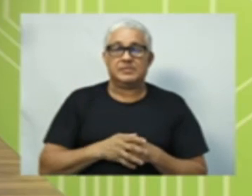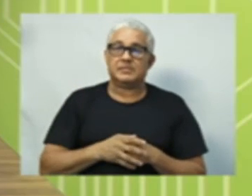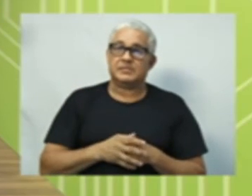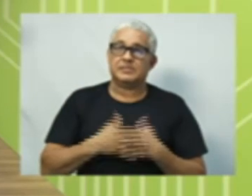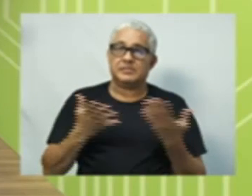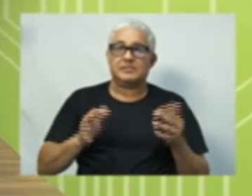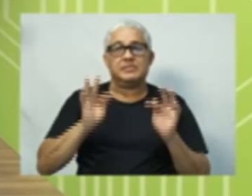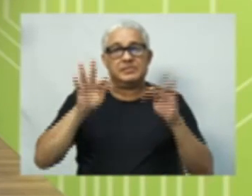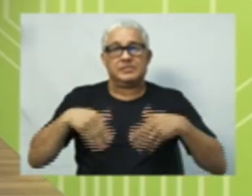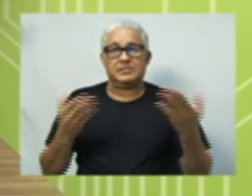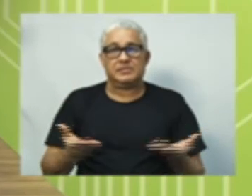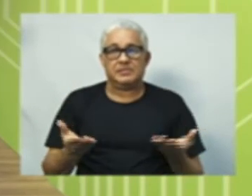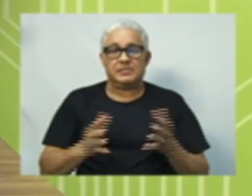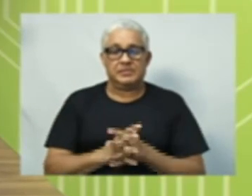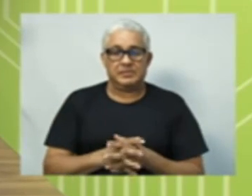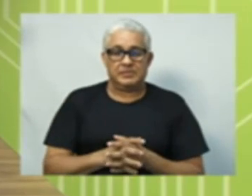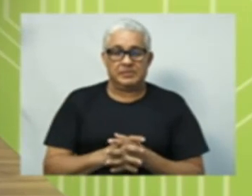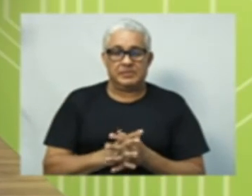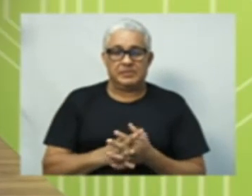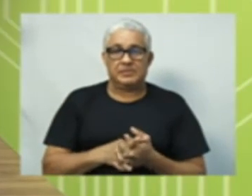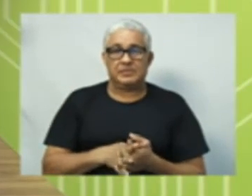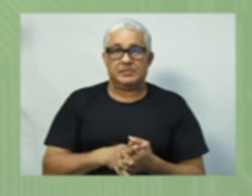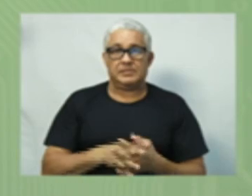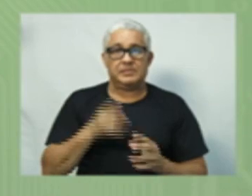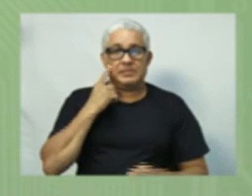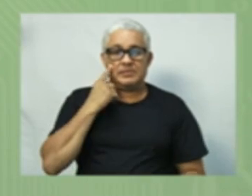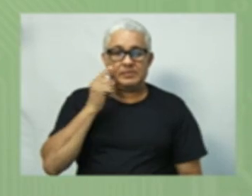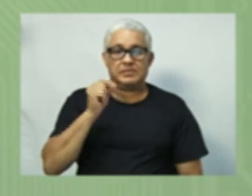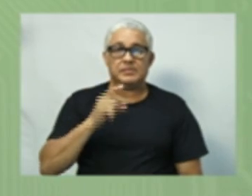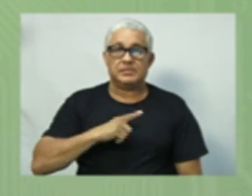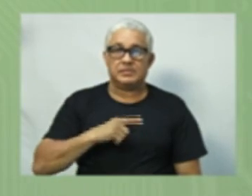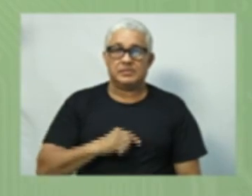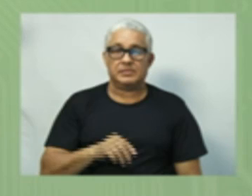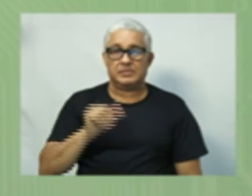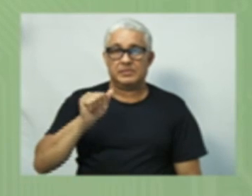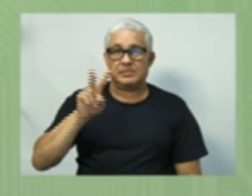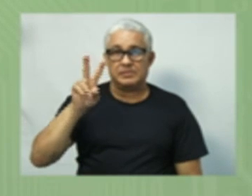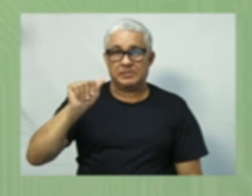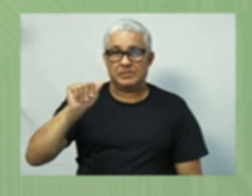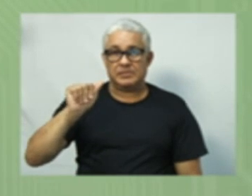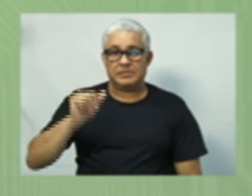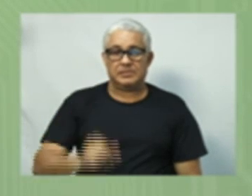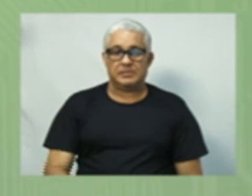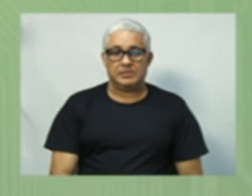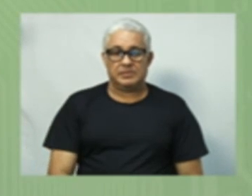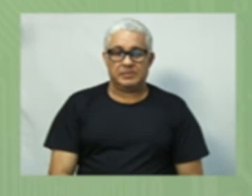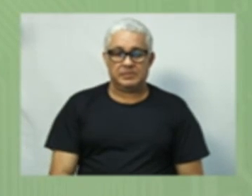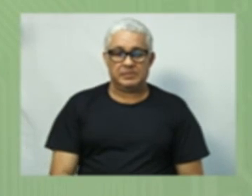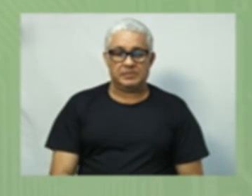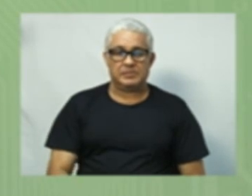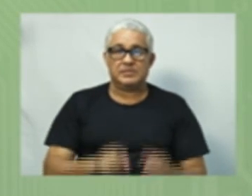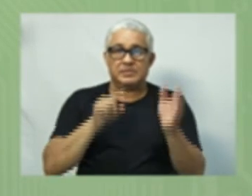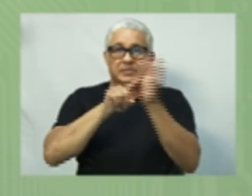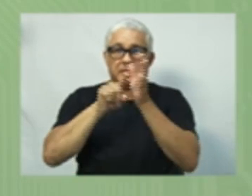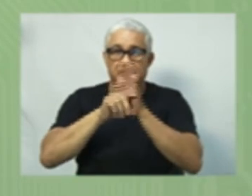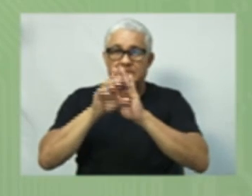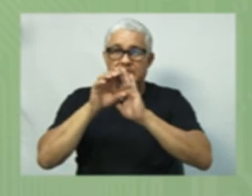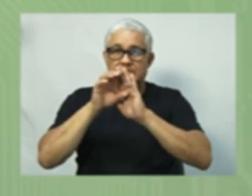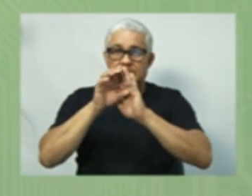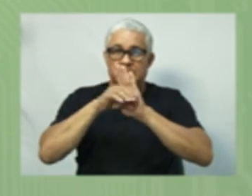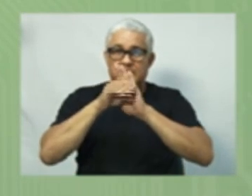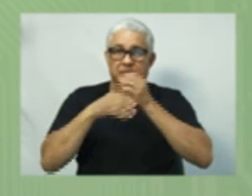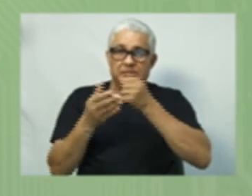Só para finalizar, vamos aqui, ó, dar uma olhadinha aqui o que nós temos. Atividade de percurso, questionário, conceito básico de